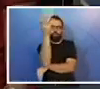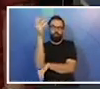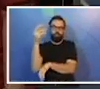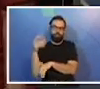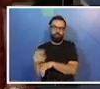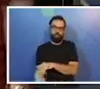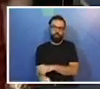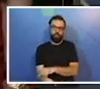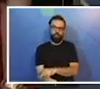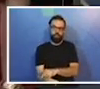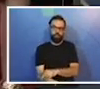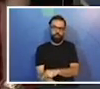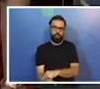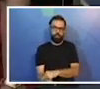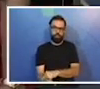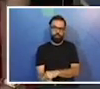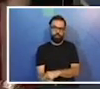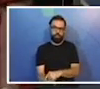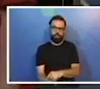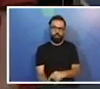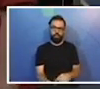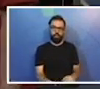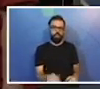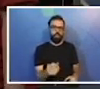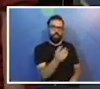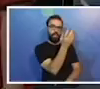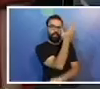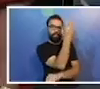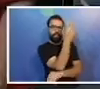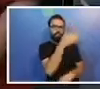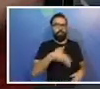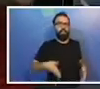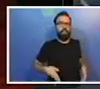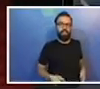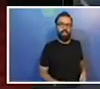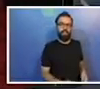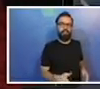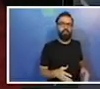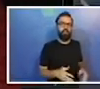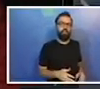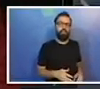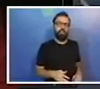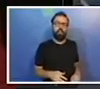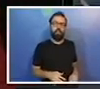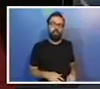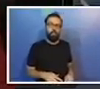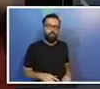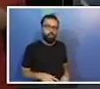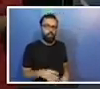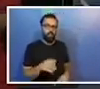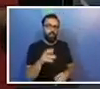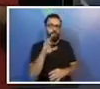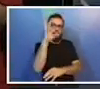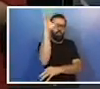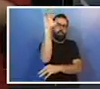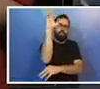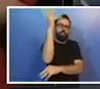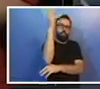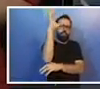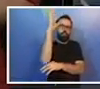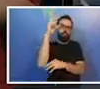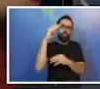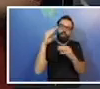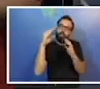nascem dentro desse rio. Então, elas ficam, as copas delas, as folhas, estão